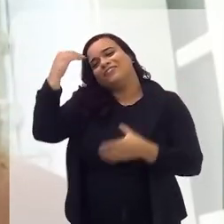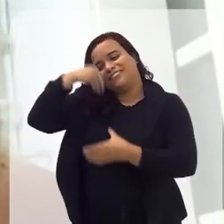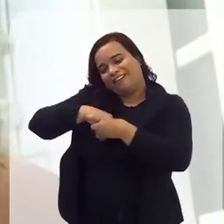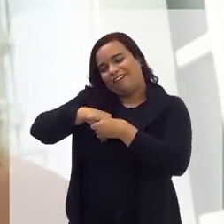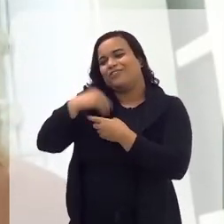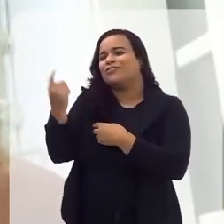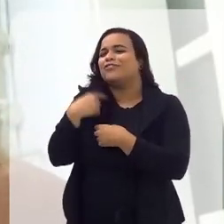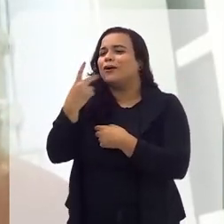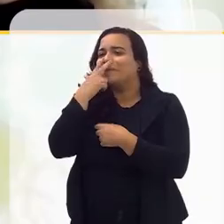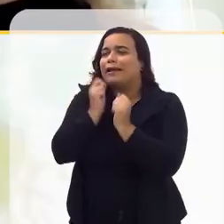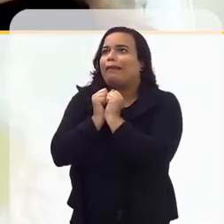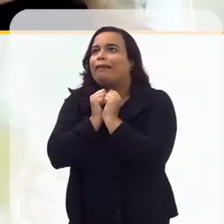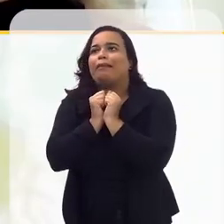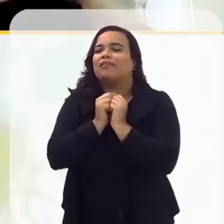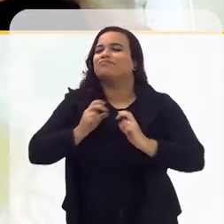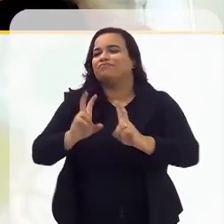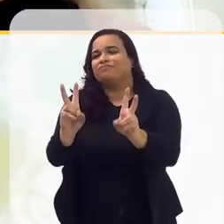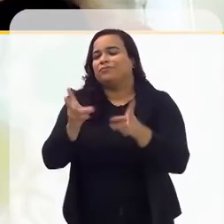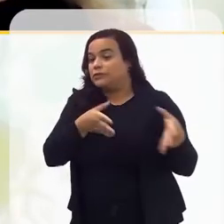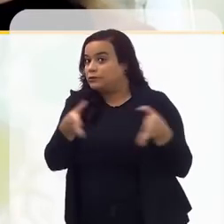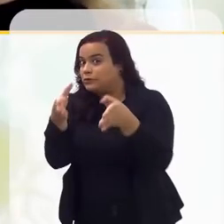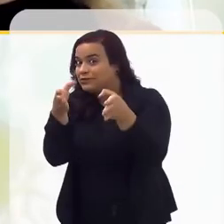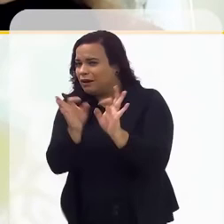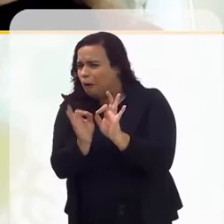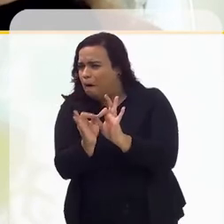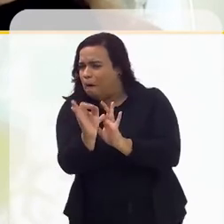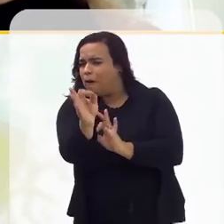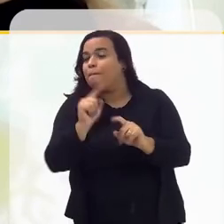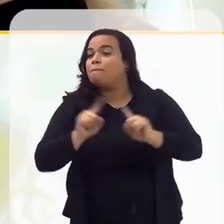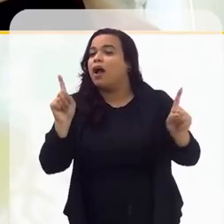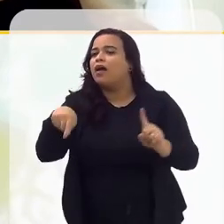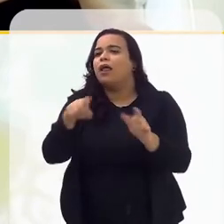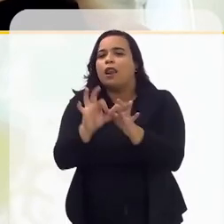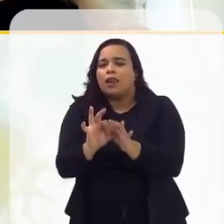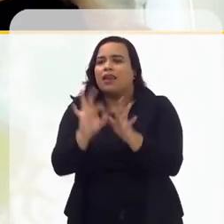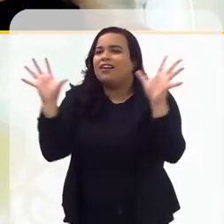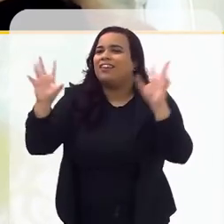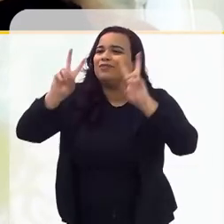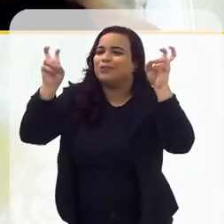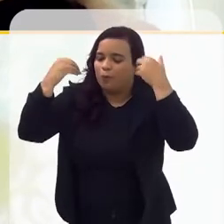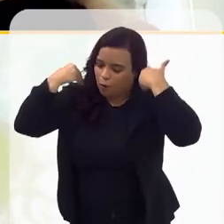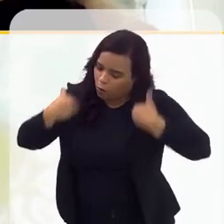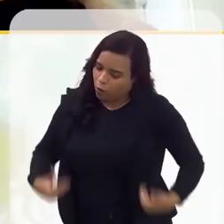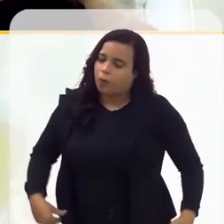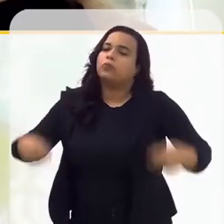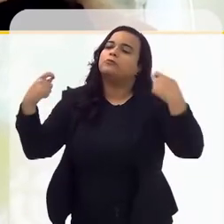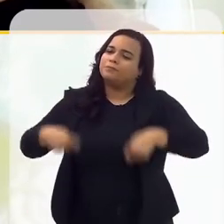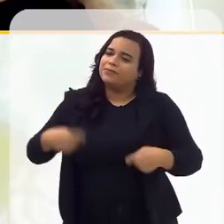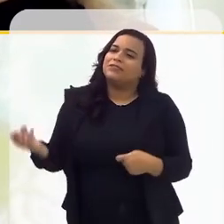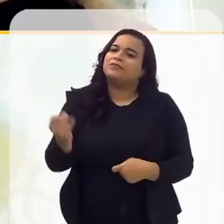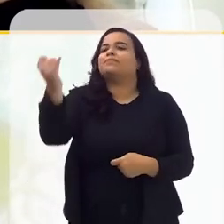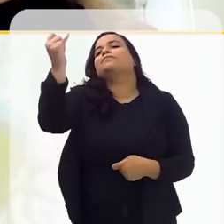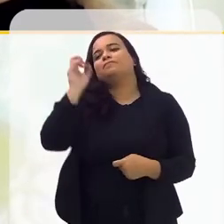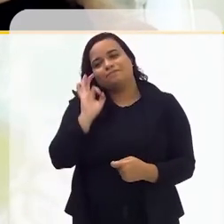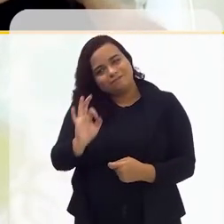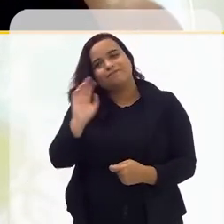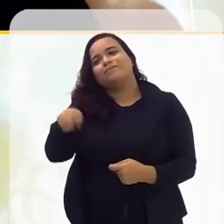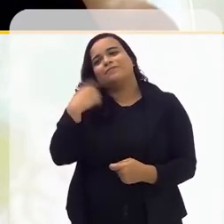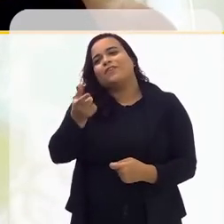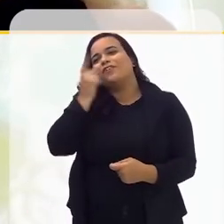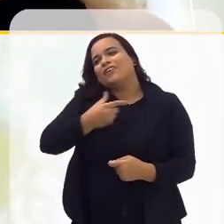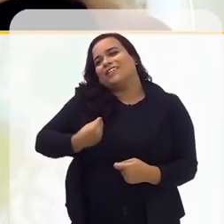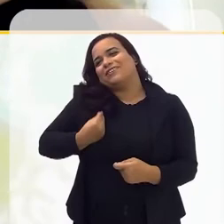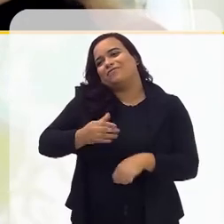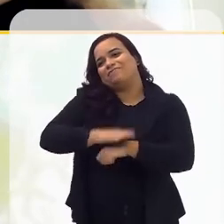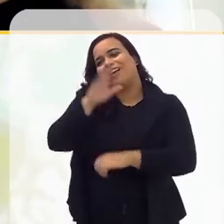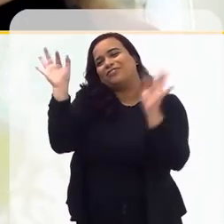de nós, que a gente ainda não é. Então, é um caminho longo que a gente precisa seguir, mas essa liberdade que em relação ao nosso próprio corpo, ela é